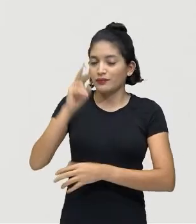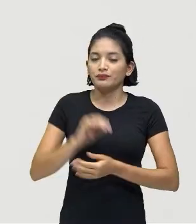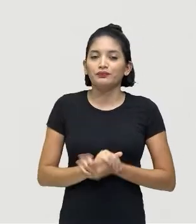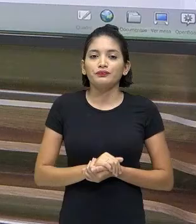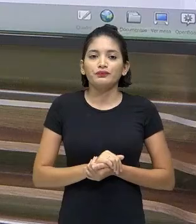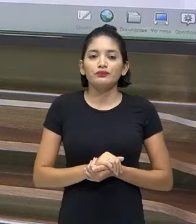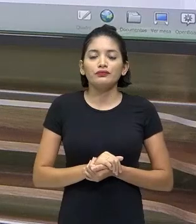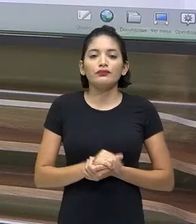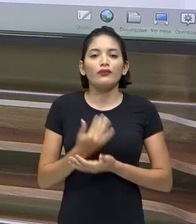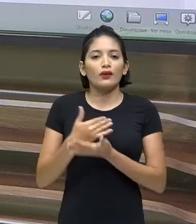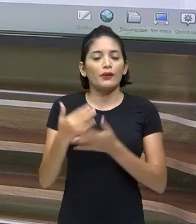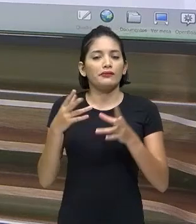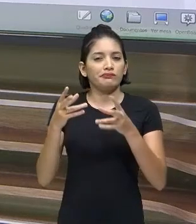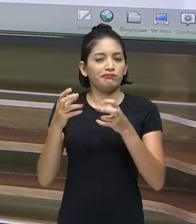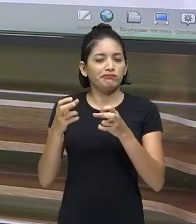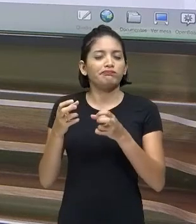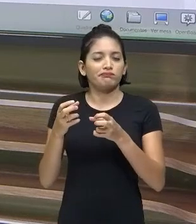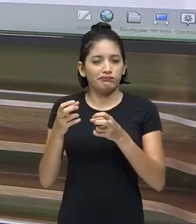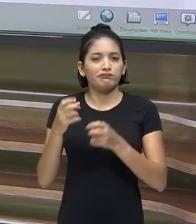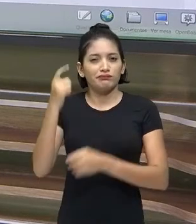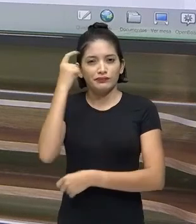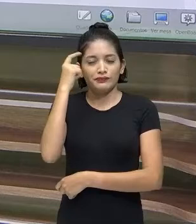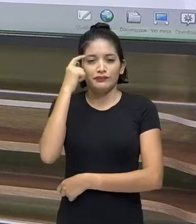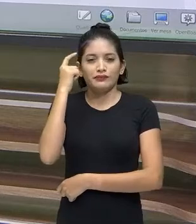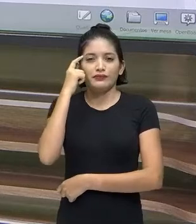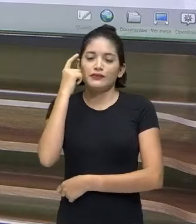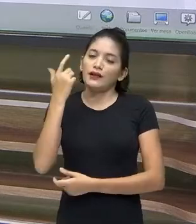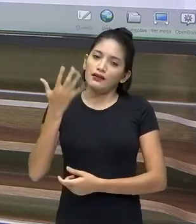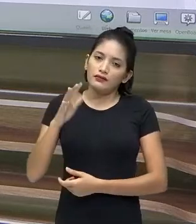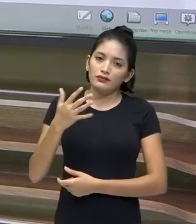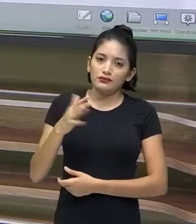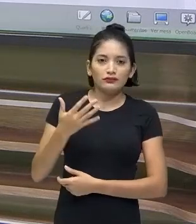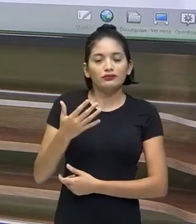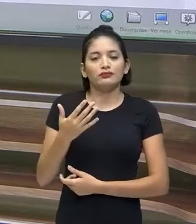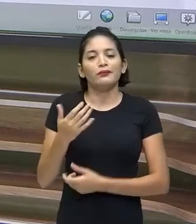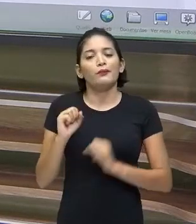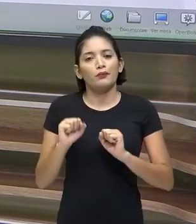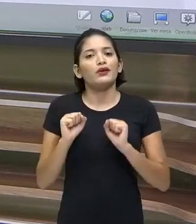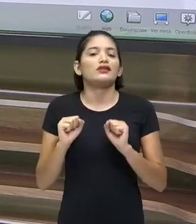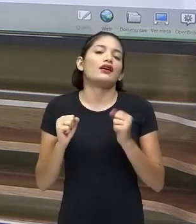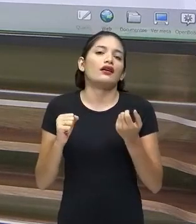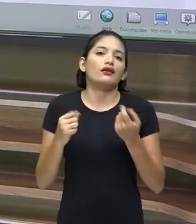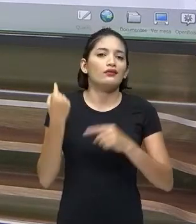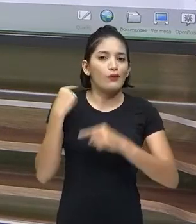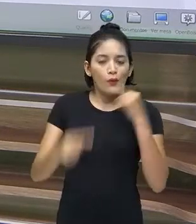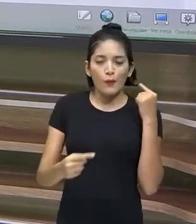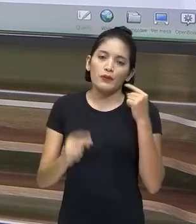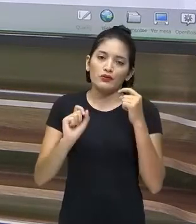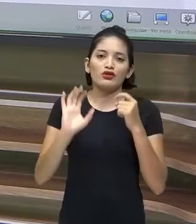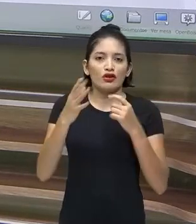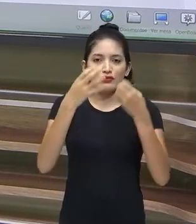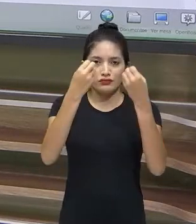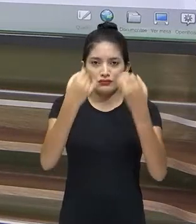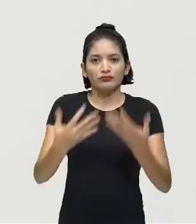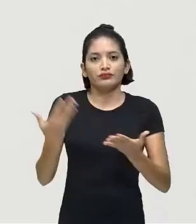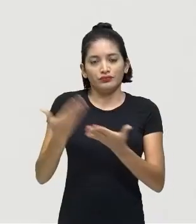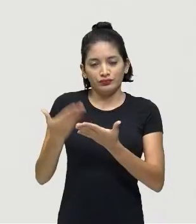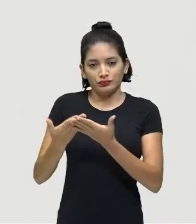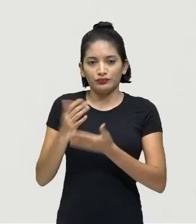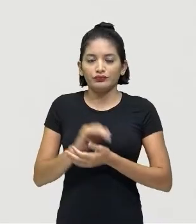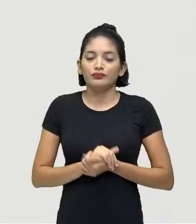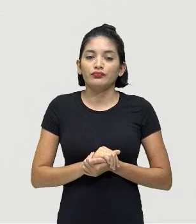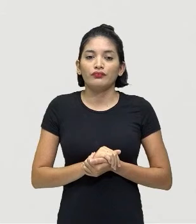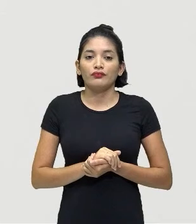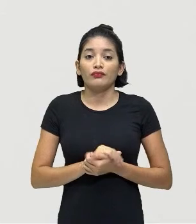Então aqui eu começo a pensar. Aqui eu já tenho uma alternativa que não condiz com aquilo que eu estudei. Então vamos lá